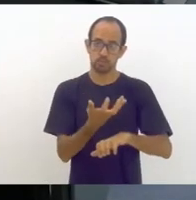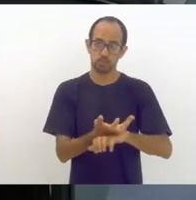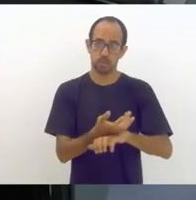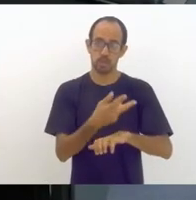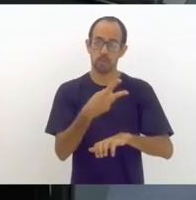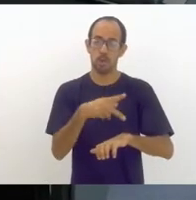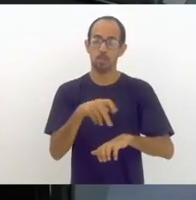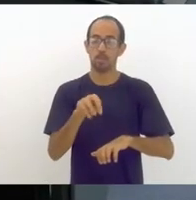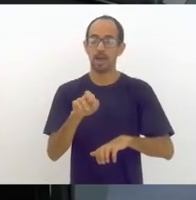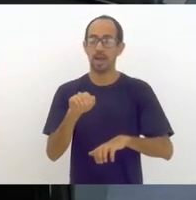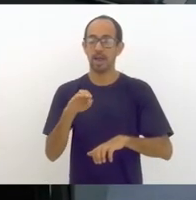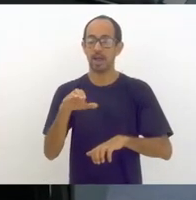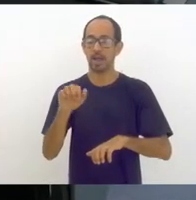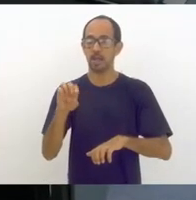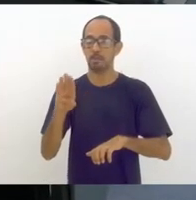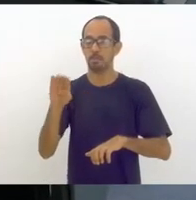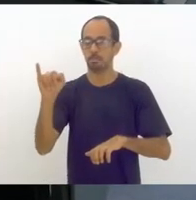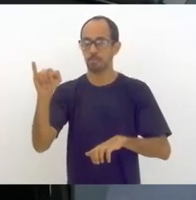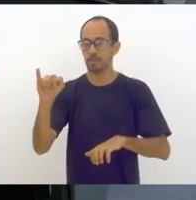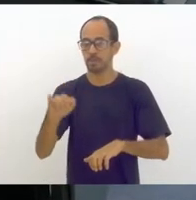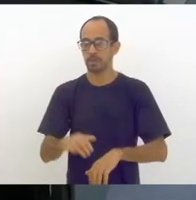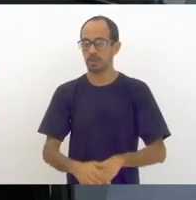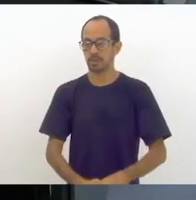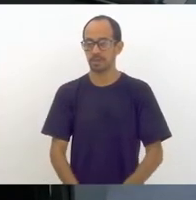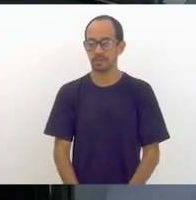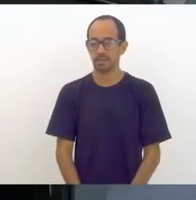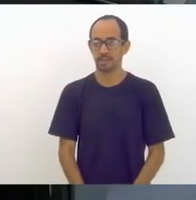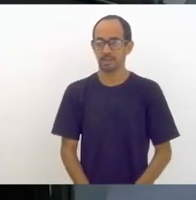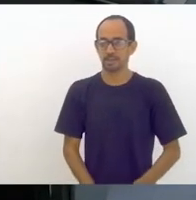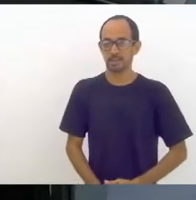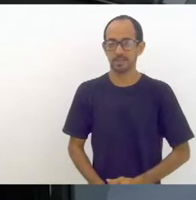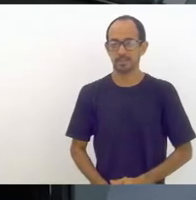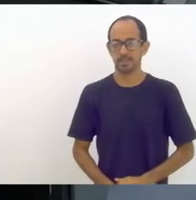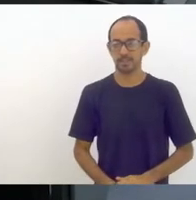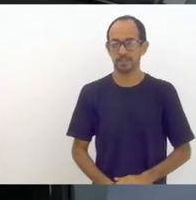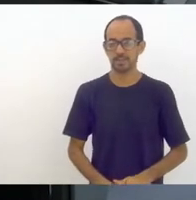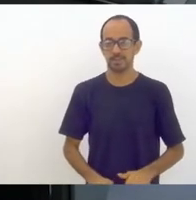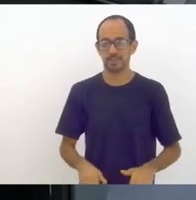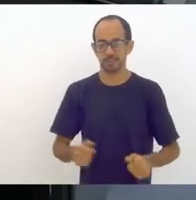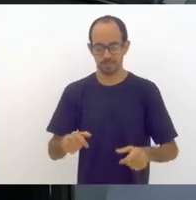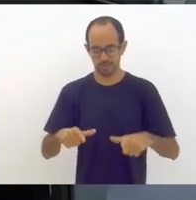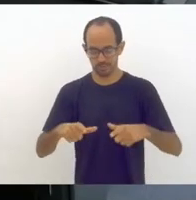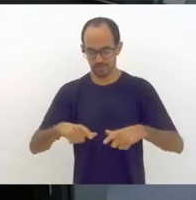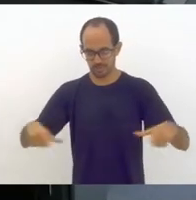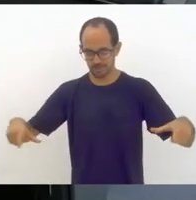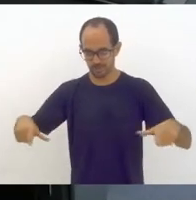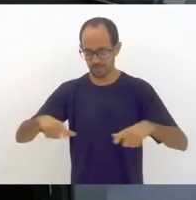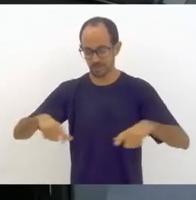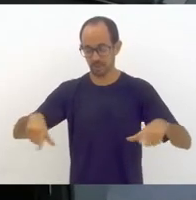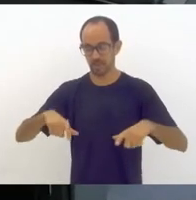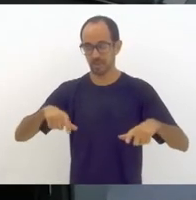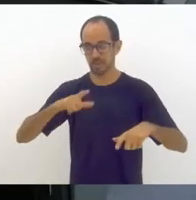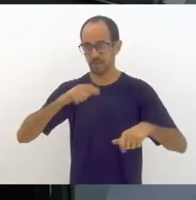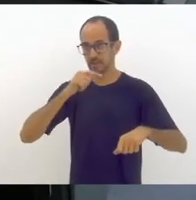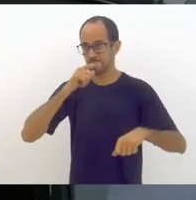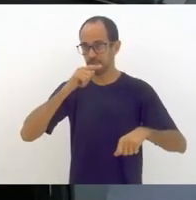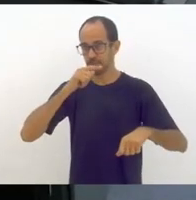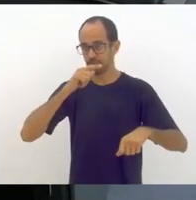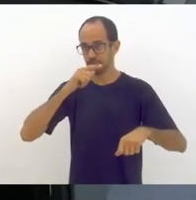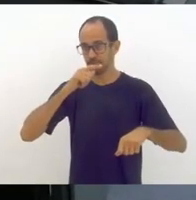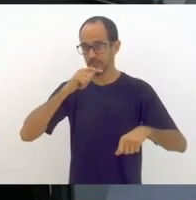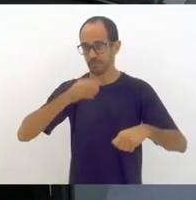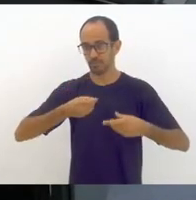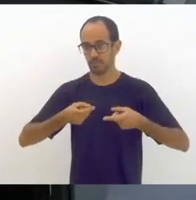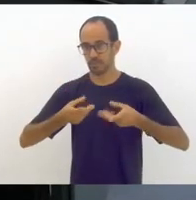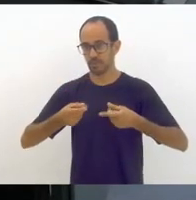Paracambi. Né, que o INE tinha que ir lá olhar Paracambi. A zona de amortecimento do Rio Paraíba do Sul em Paracambi está toda loteada por pessoas